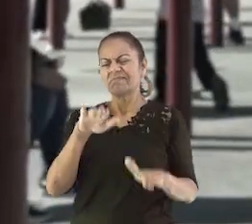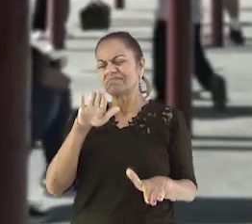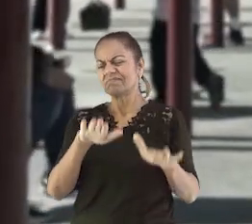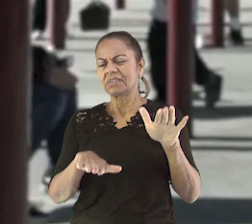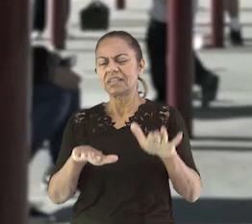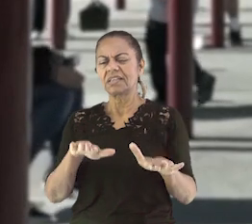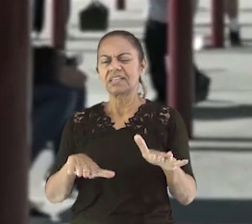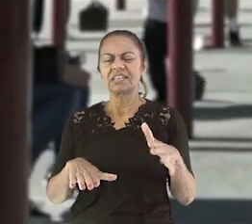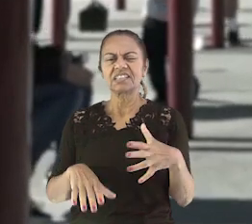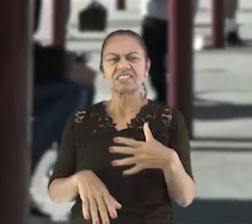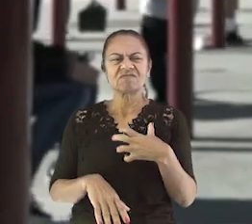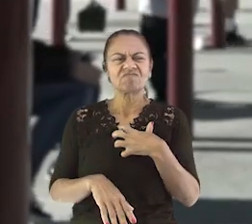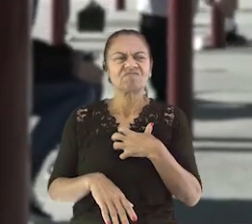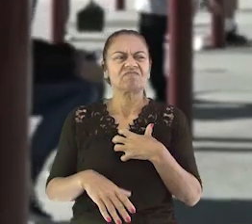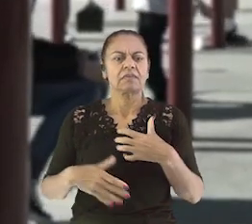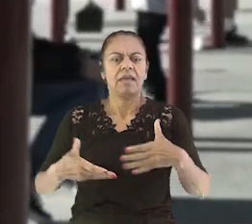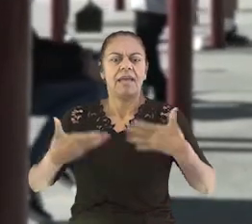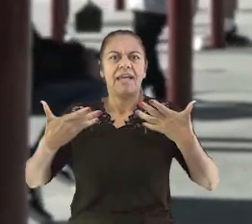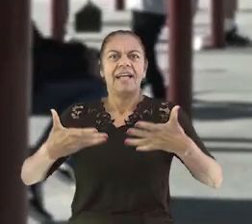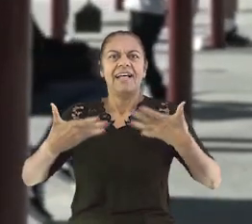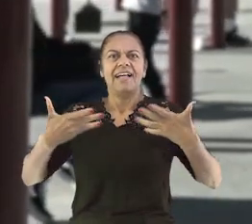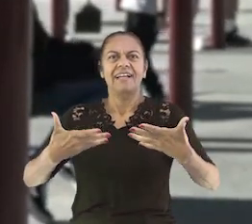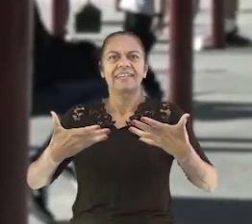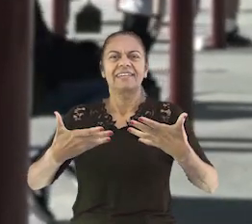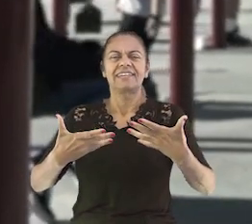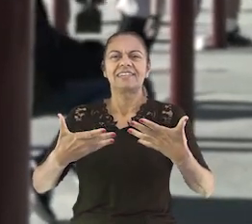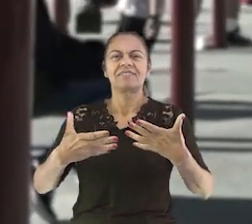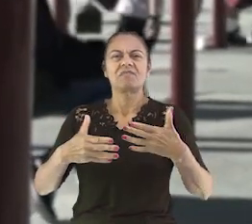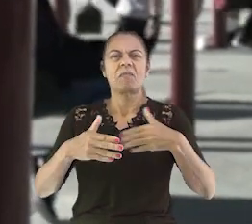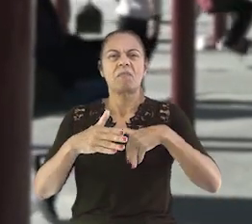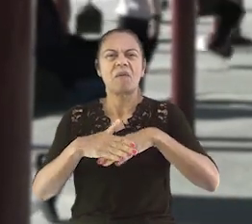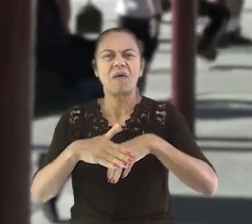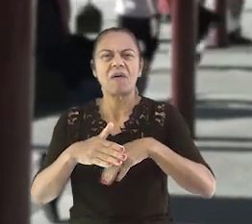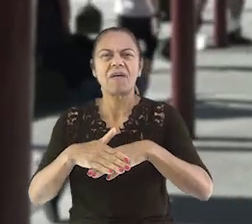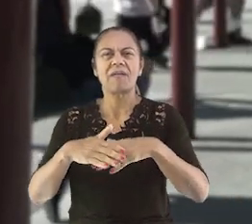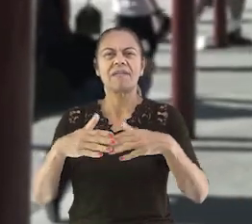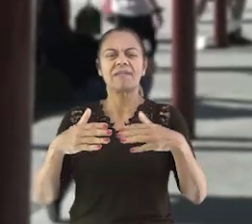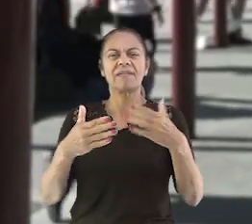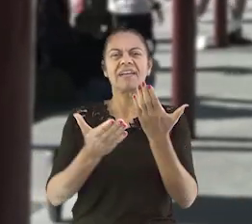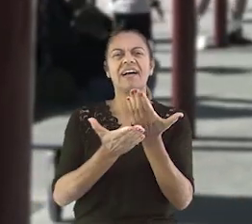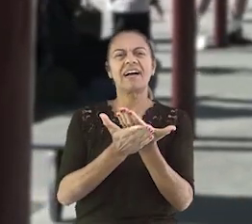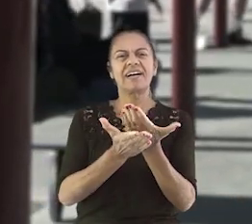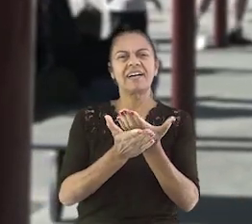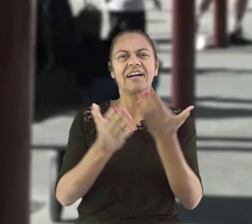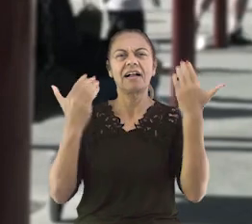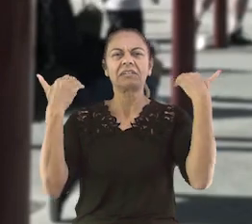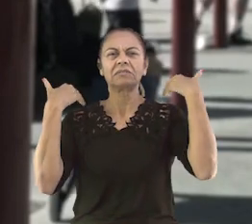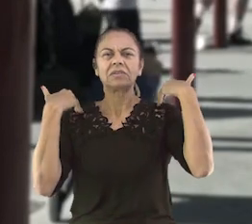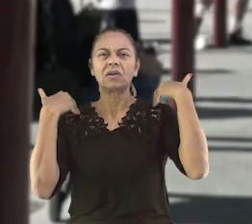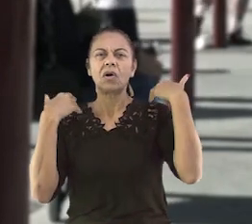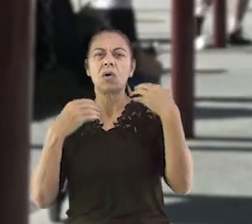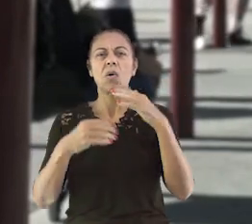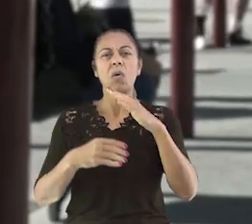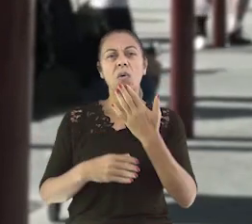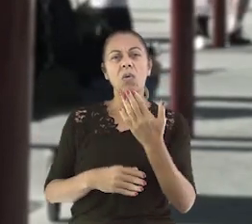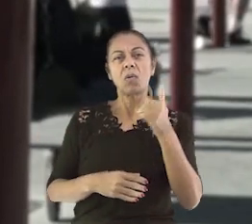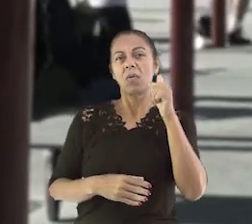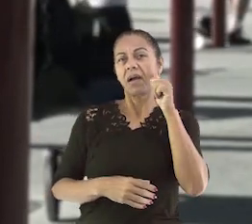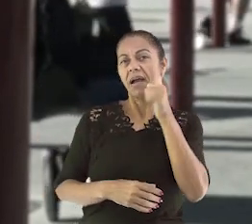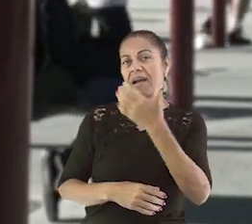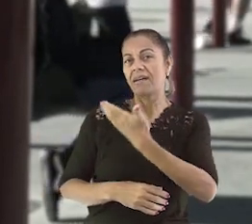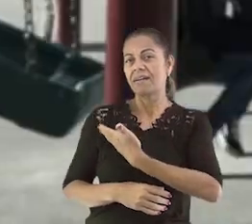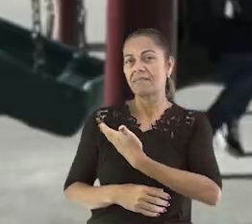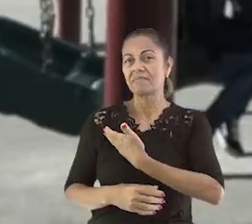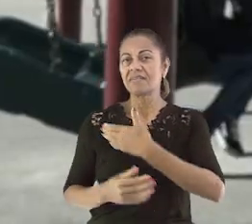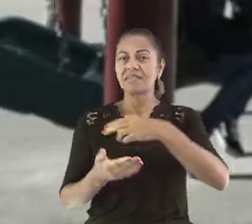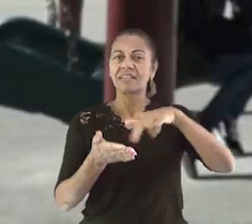energia toda para jogar futebol, participar de uma aula de educação física ou ir à aula de dança com as